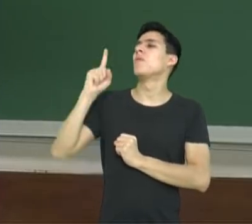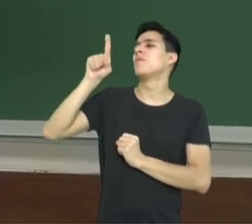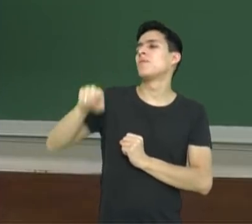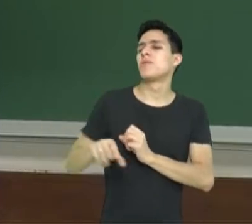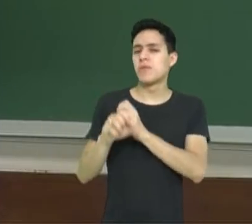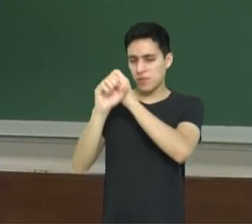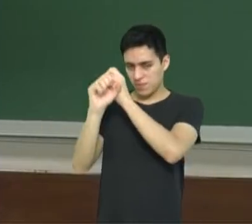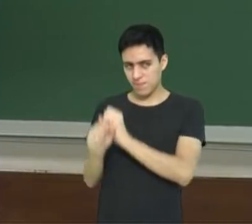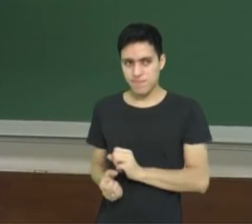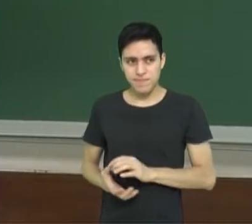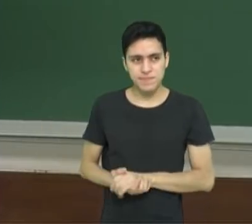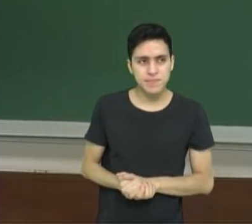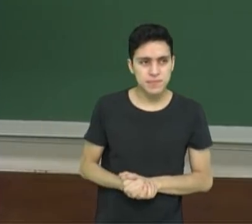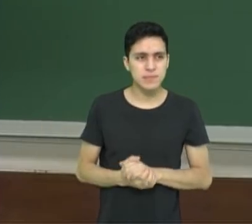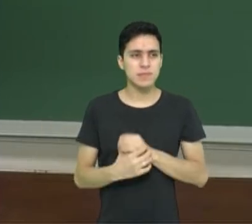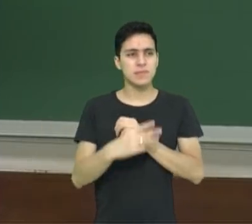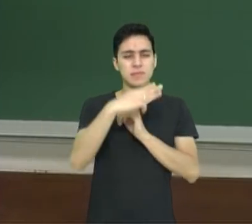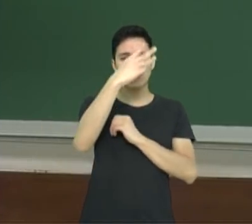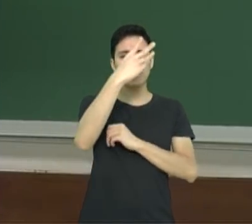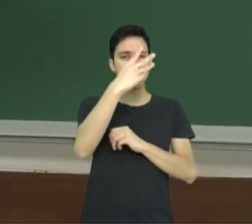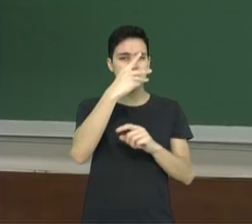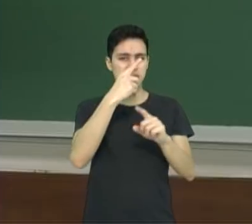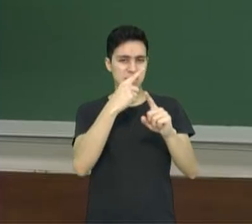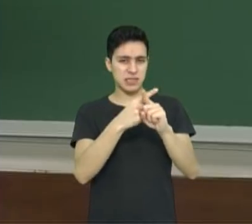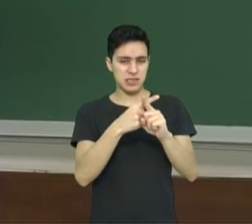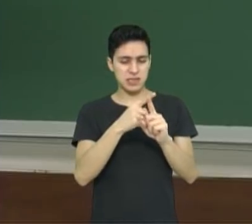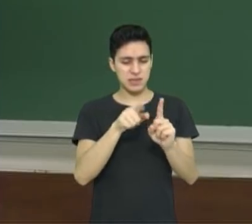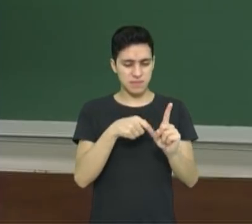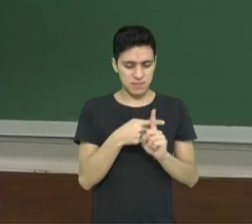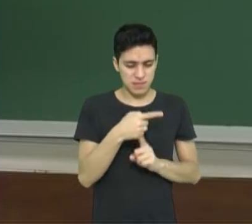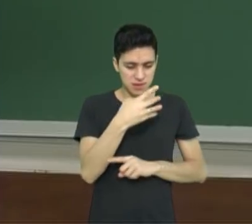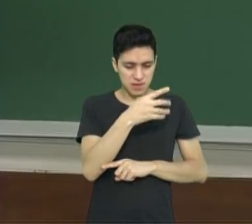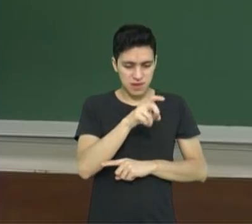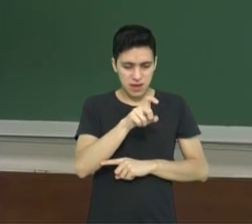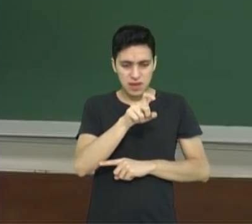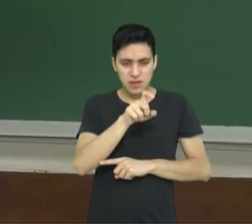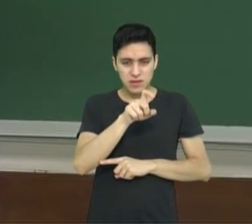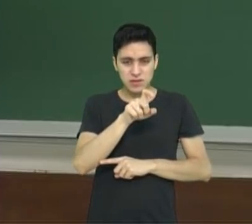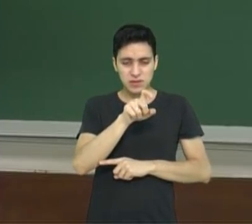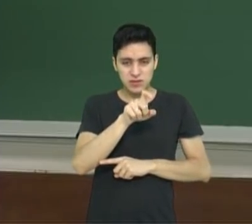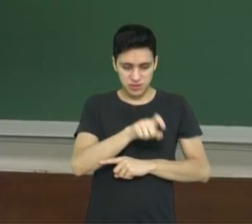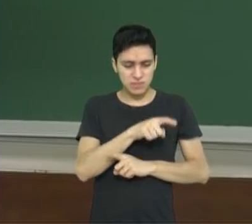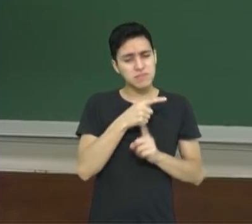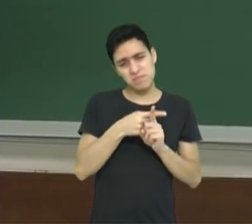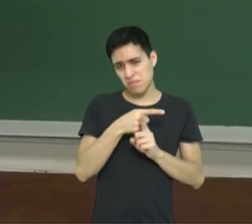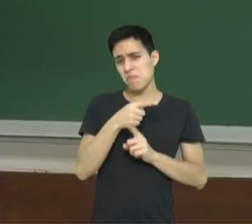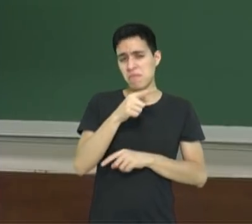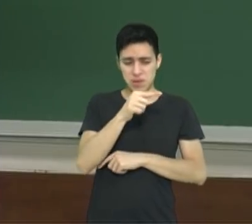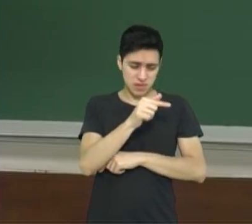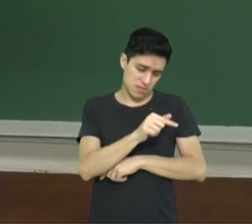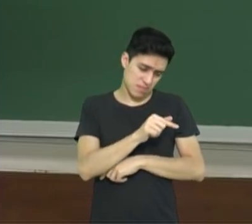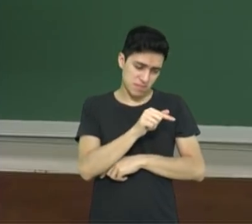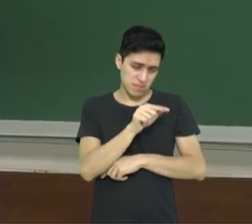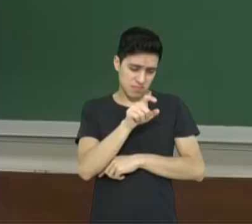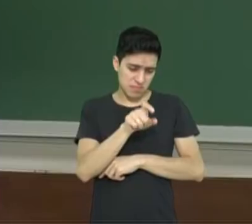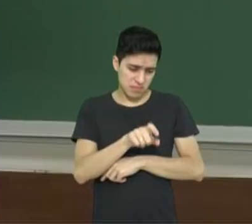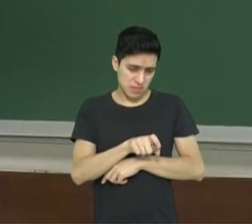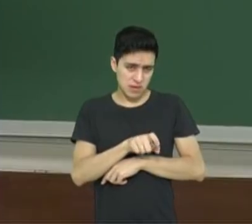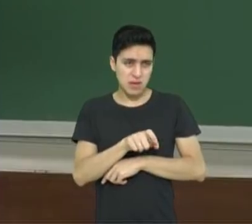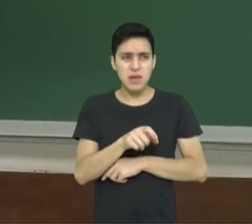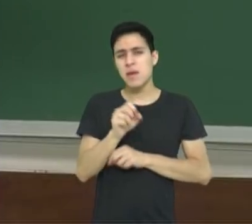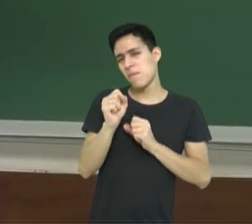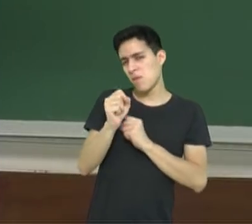ok? Então, olha aqui, ó. 3x mais 4x, 7x. Nós podemos ir direto, professora, para essa